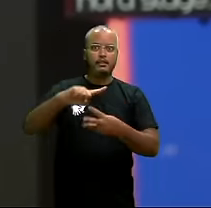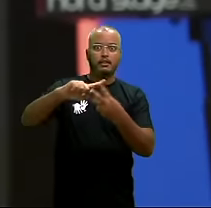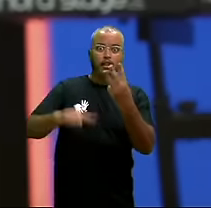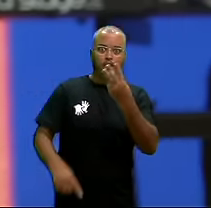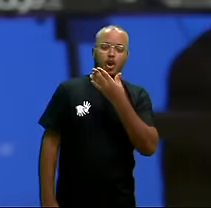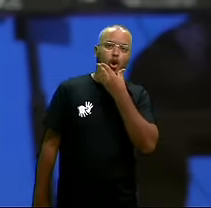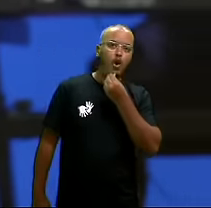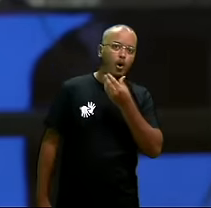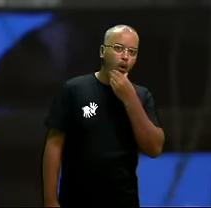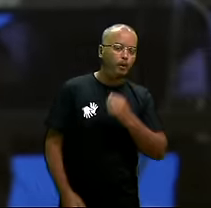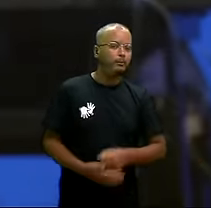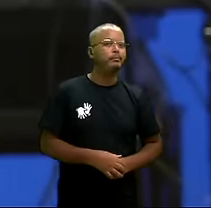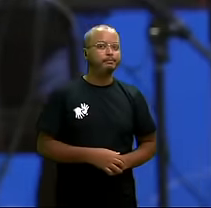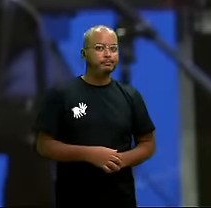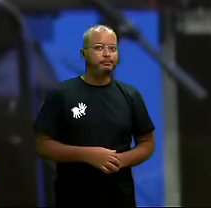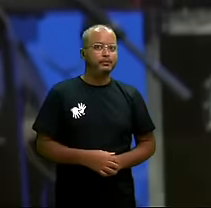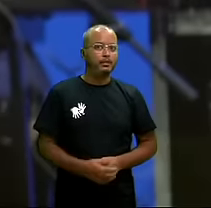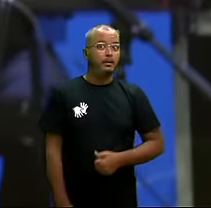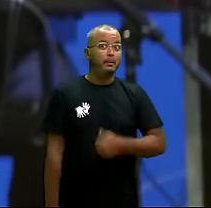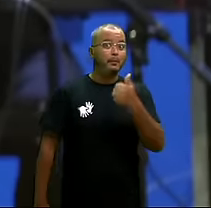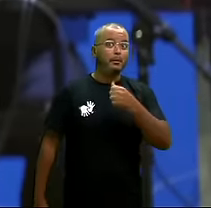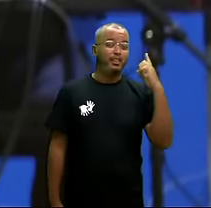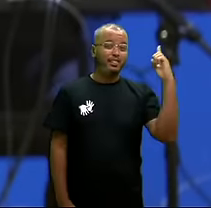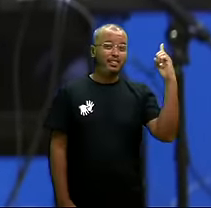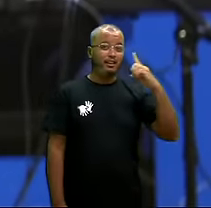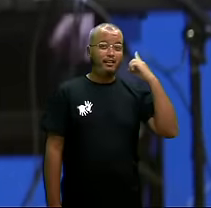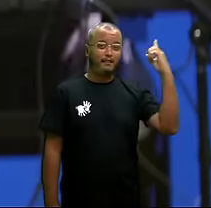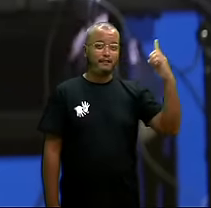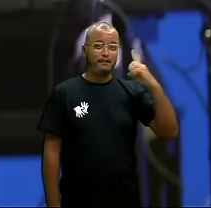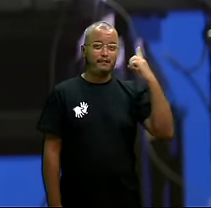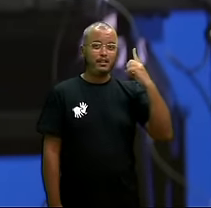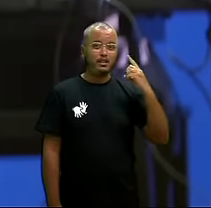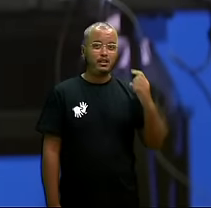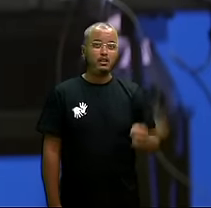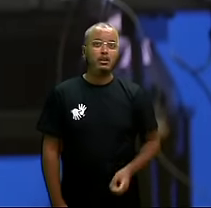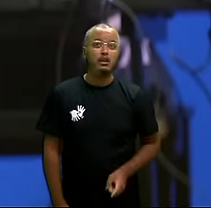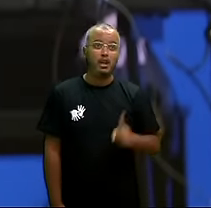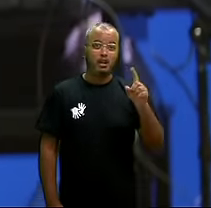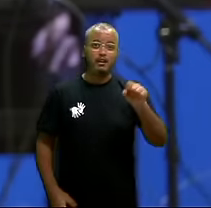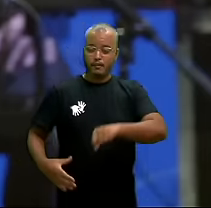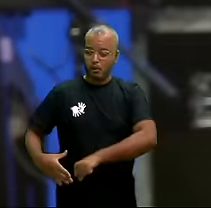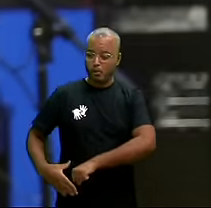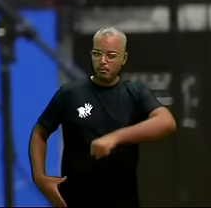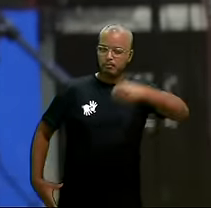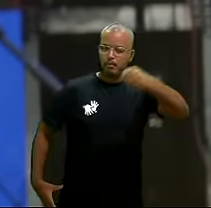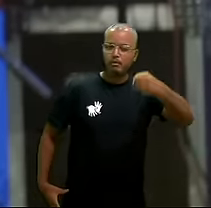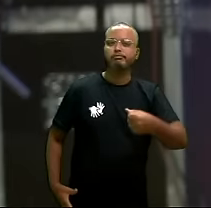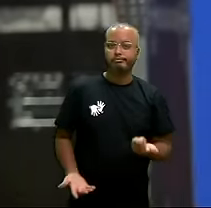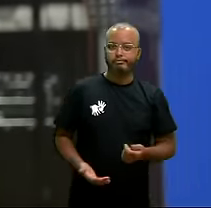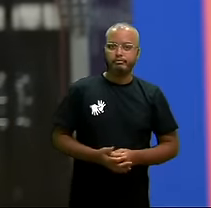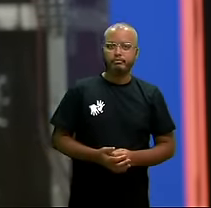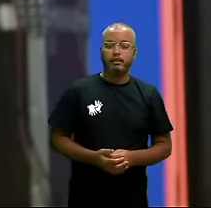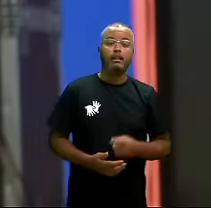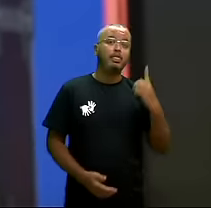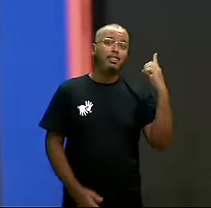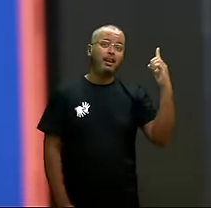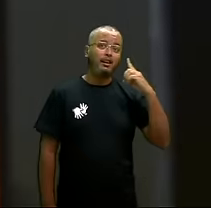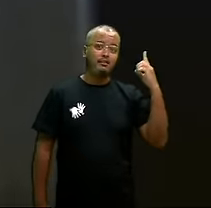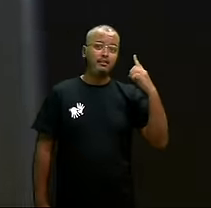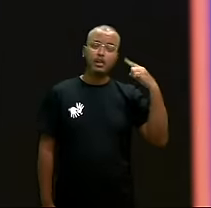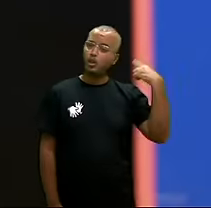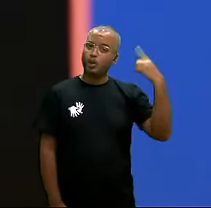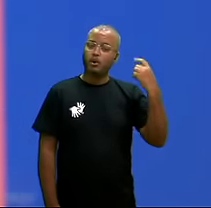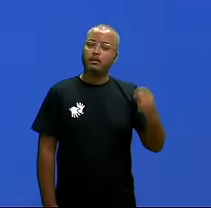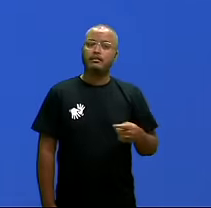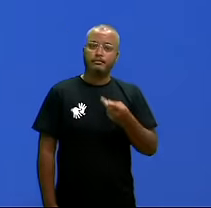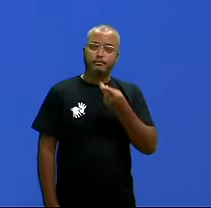então? Davi foi o maior guerreiro de todos. Nunca houve um homem sanguinário como ele. Mas era doido, falava sozinho.